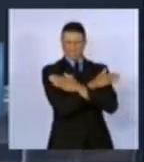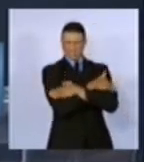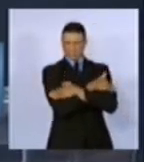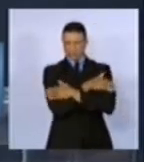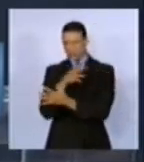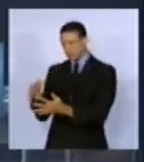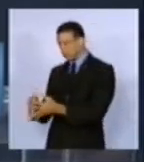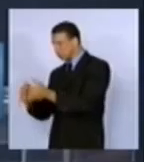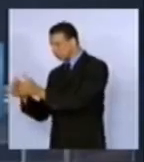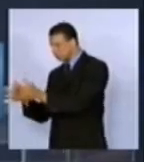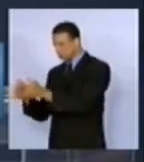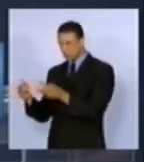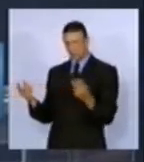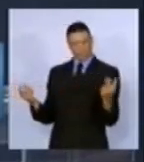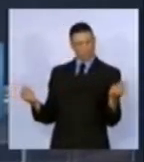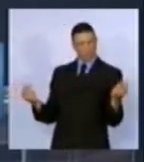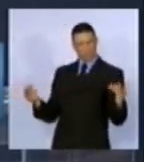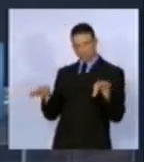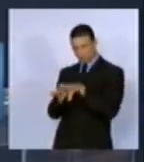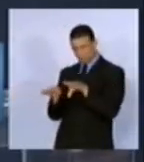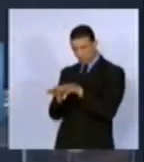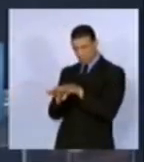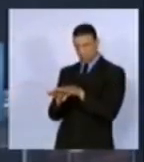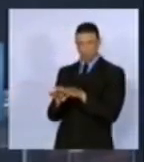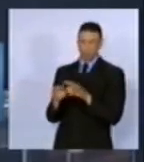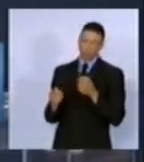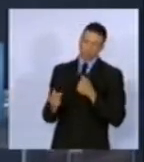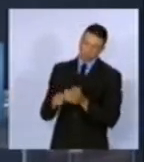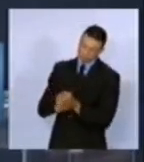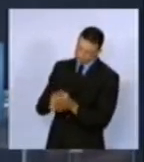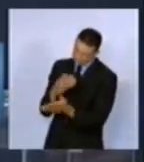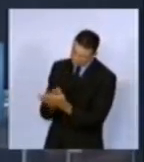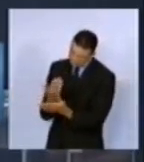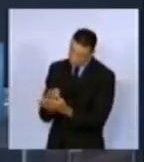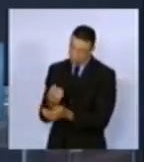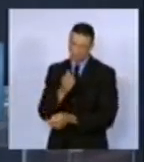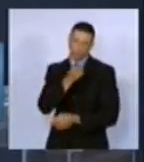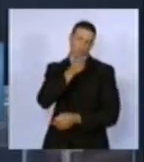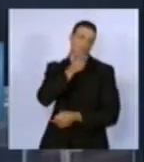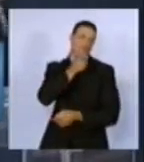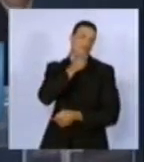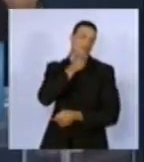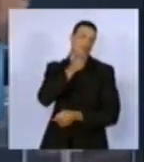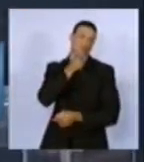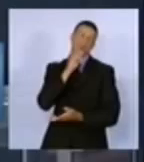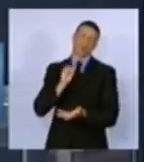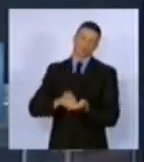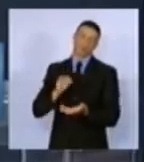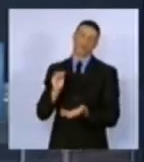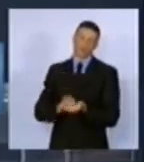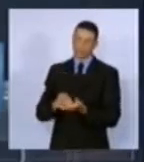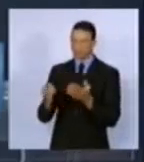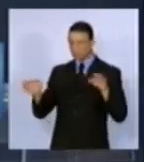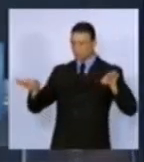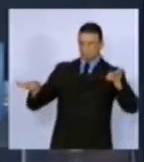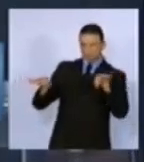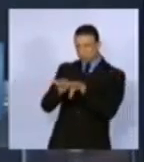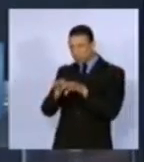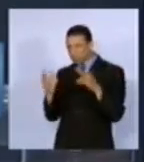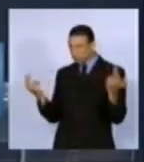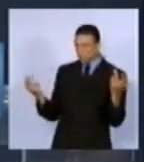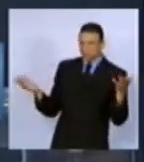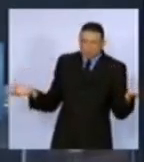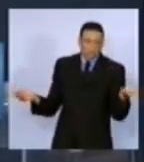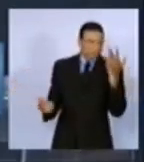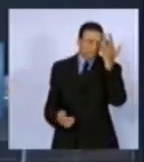eu não tenho um estudo de Equilíbrio geral que seria o mais adequado para atender o impacto na cadeia produtiva como um todo